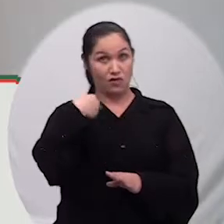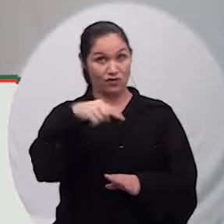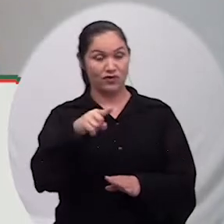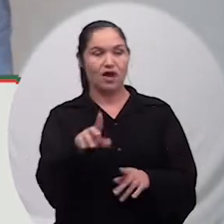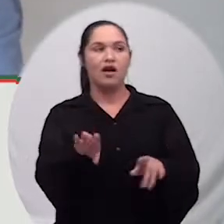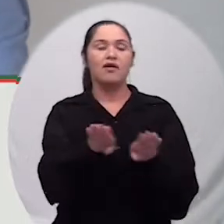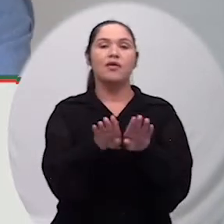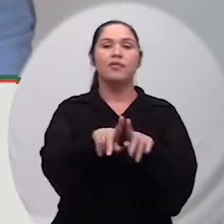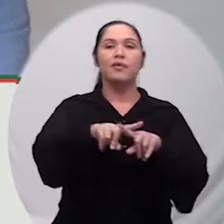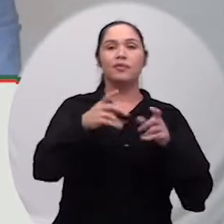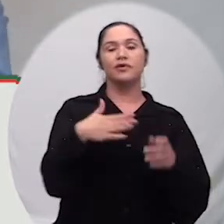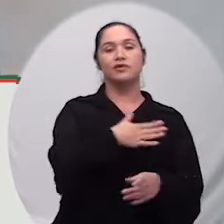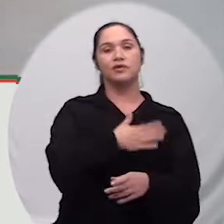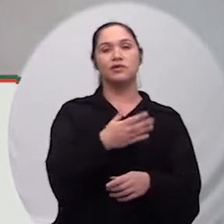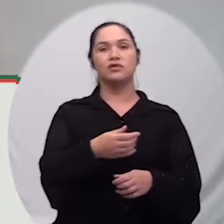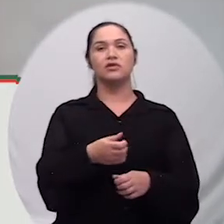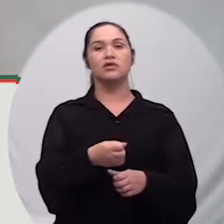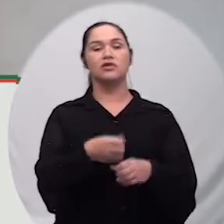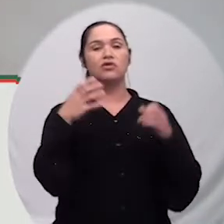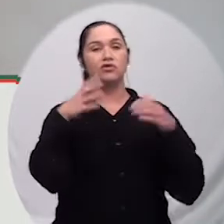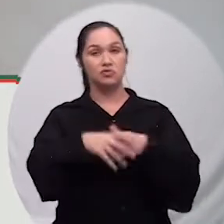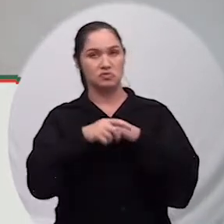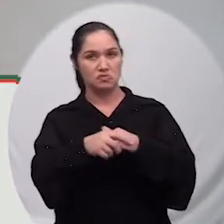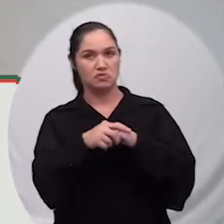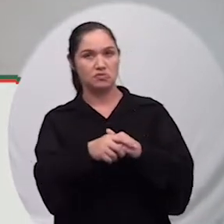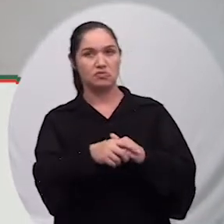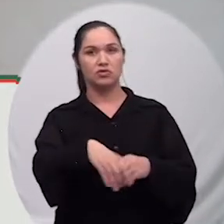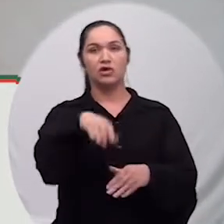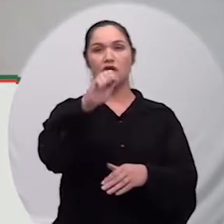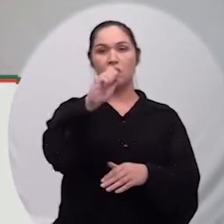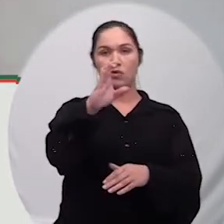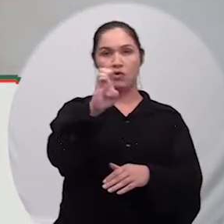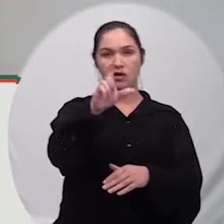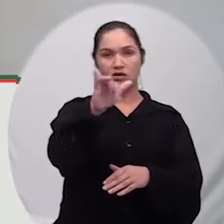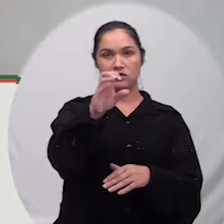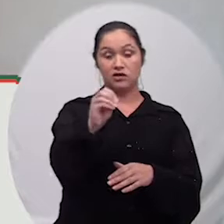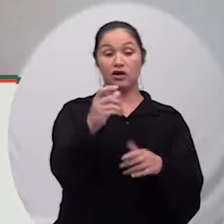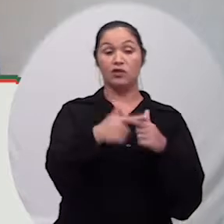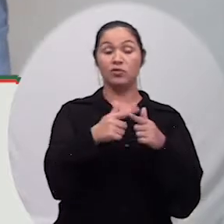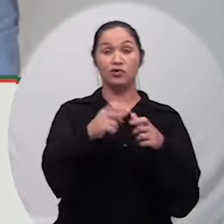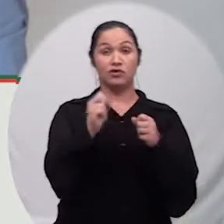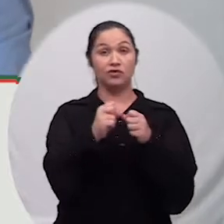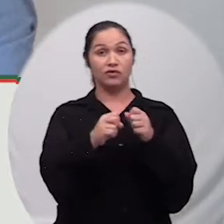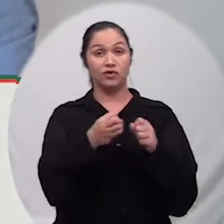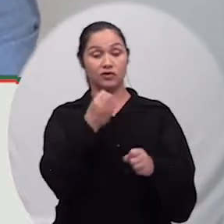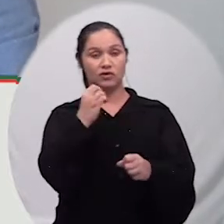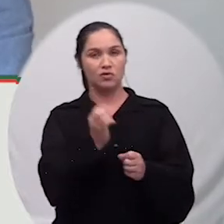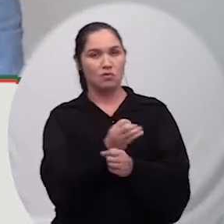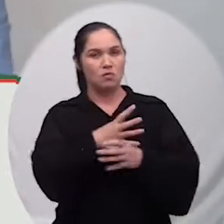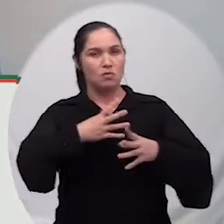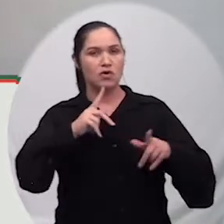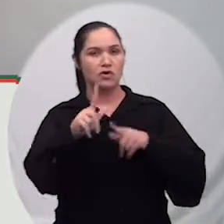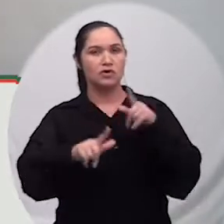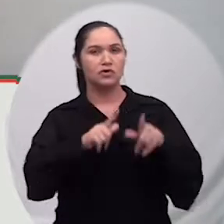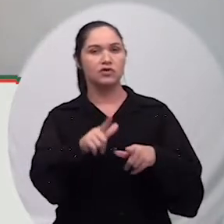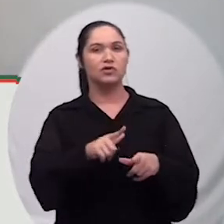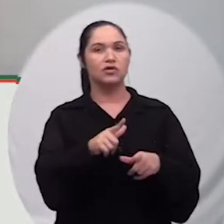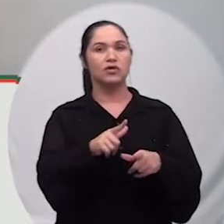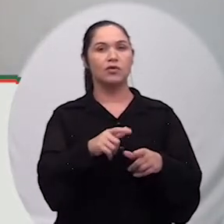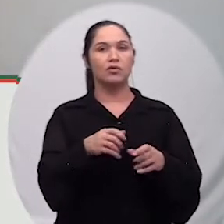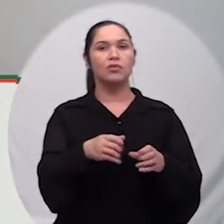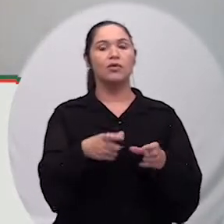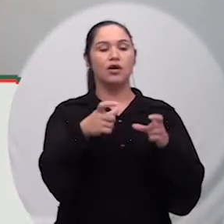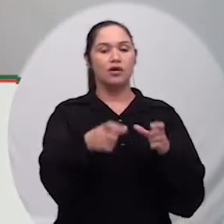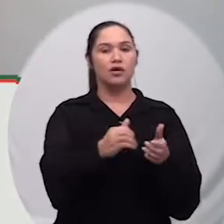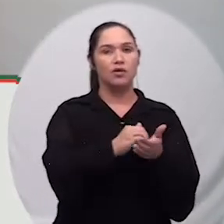pelo magnífico trabalho à frente à Secretaria de Saúde. Depois eu fui participar do primeiro congresso, senhor presidente, na Praia do Rincão,